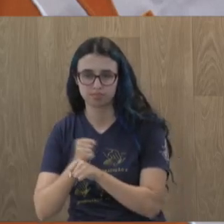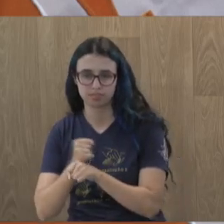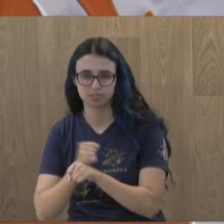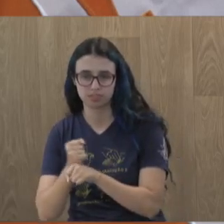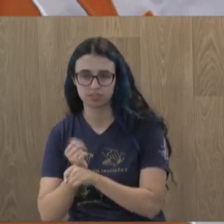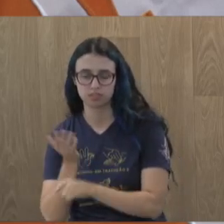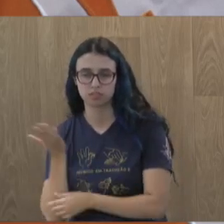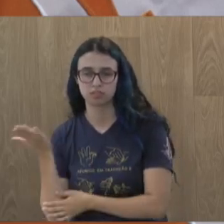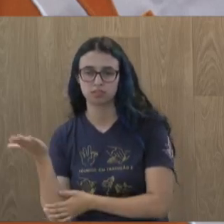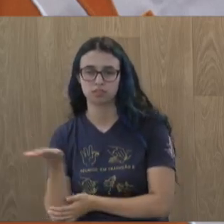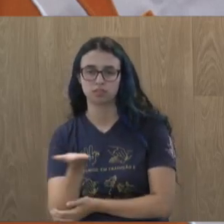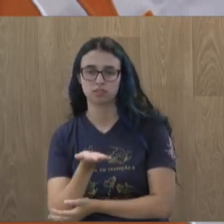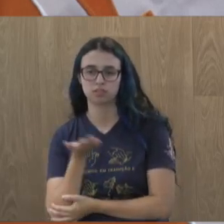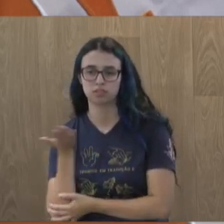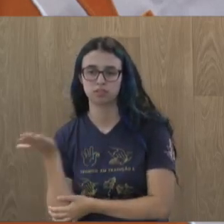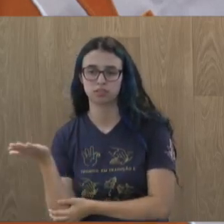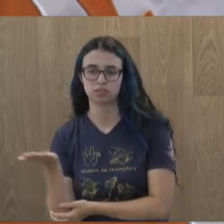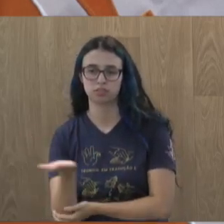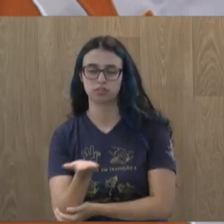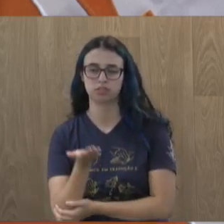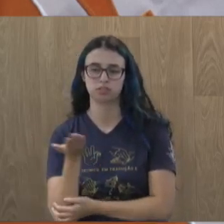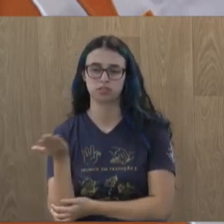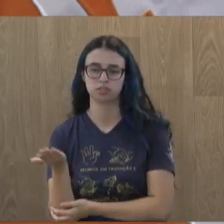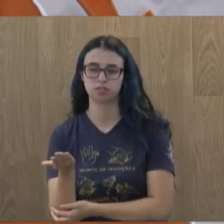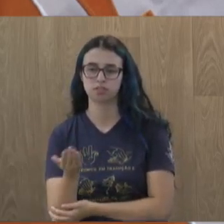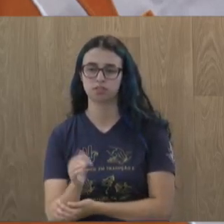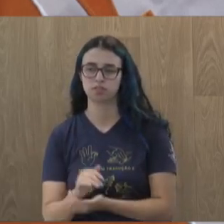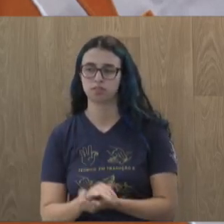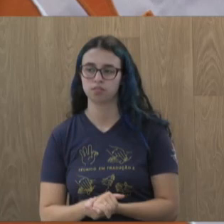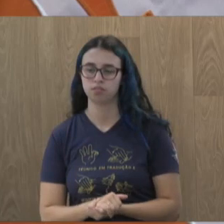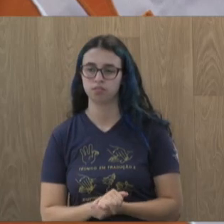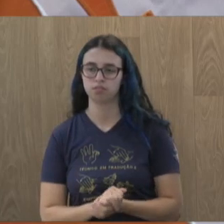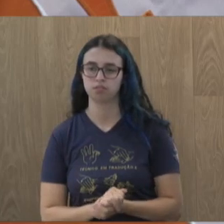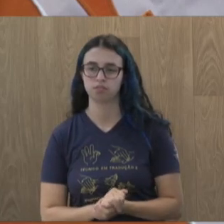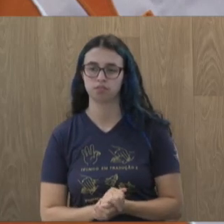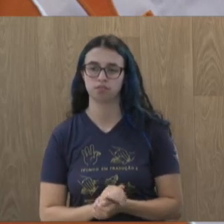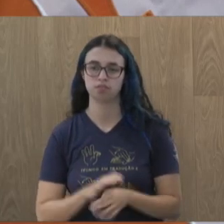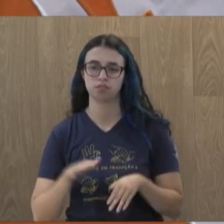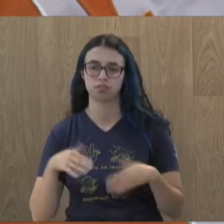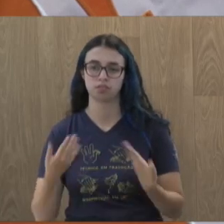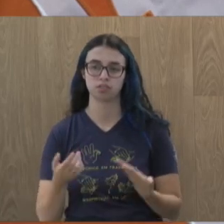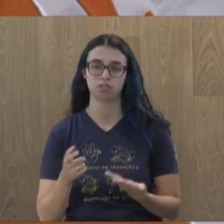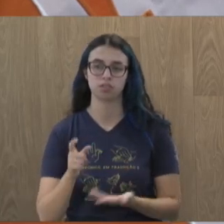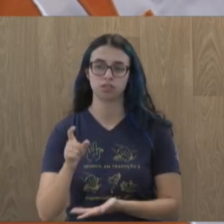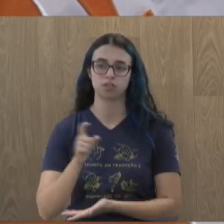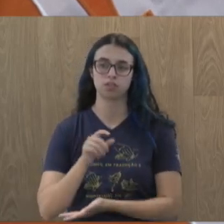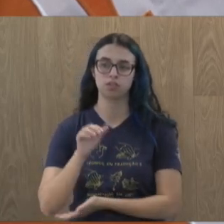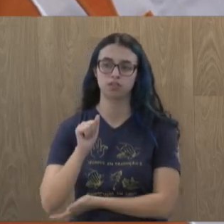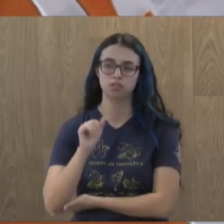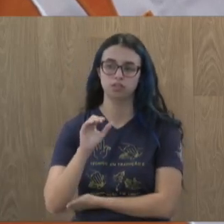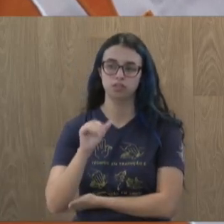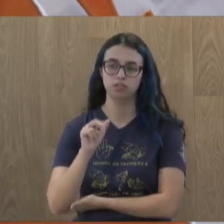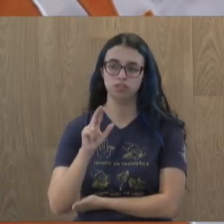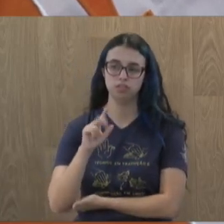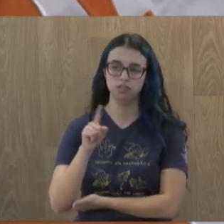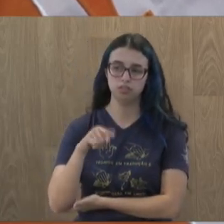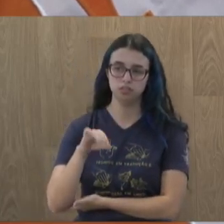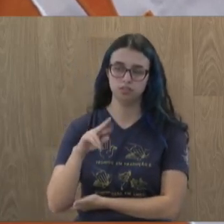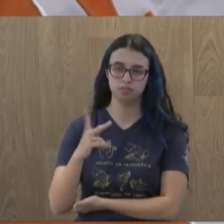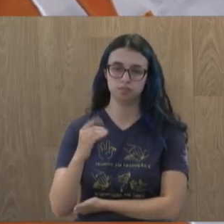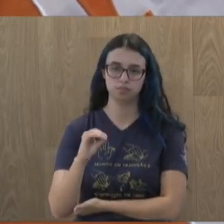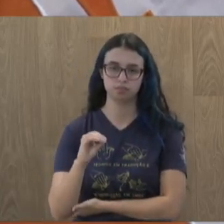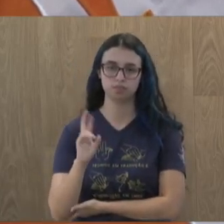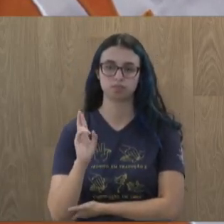Meu querido e amigo Ceará. Então, o Chacalzinho vai representar aqui o Luizinho e o Ceará, que foi